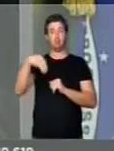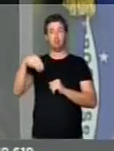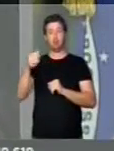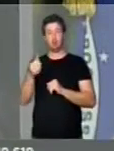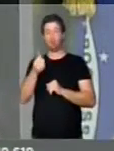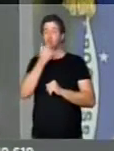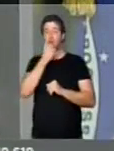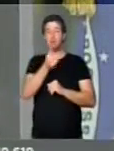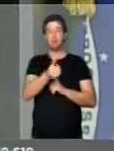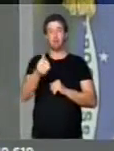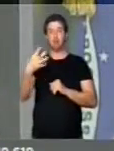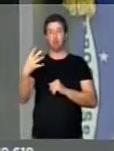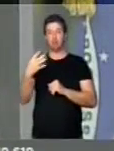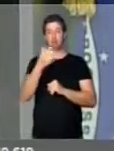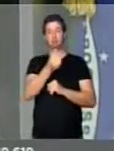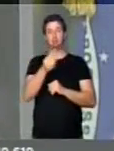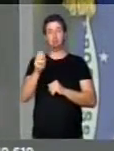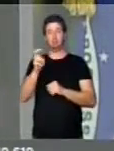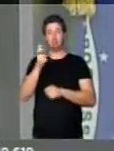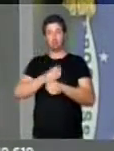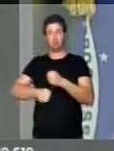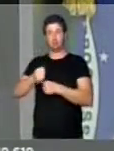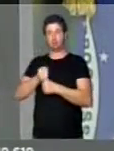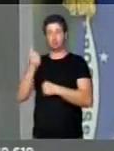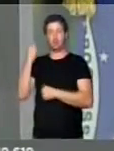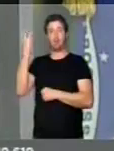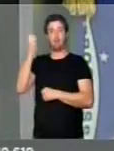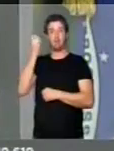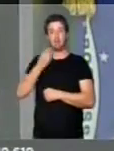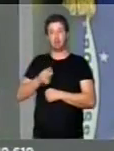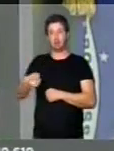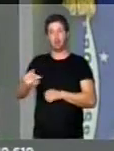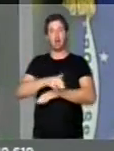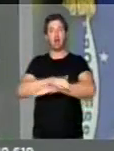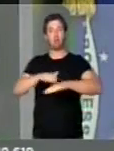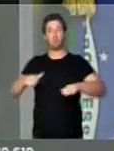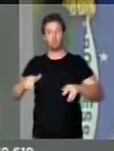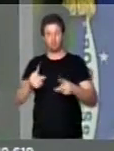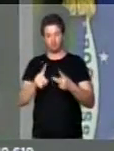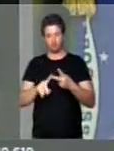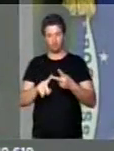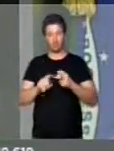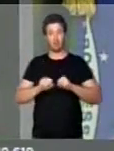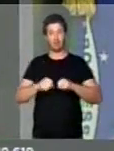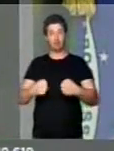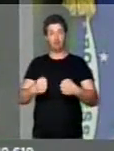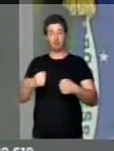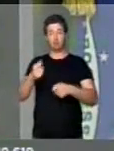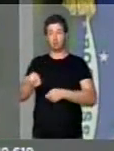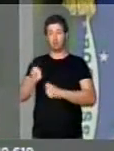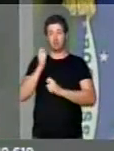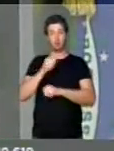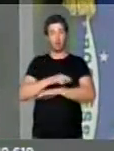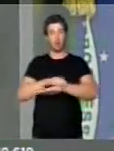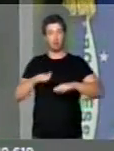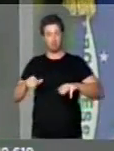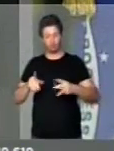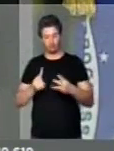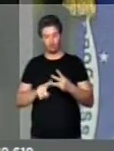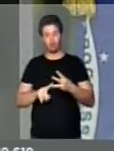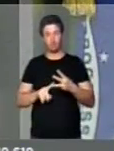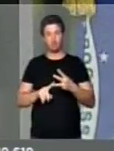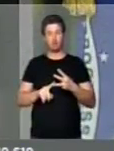do ano passado, que as pensões vitalícias não existem mais, o defeso do pescador também não, o